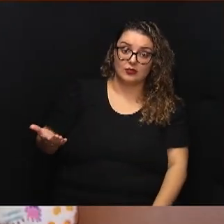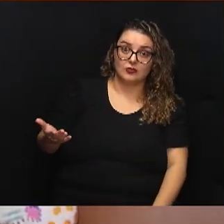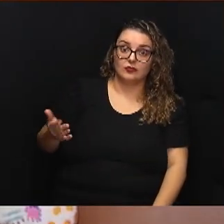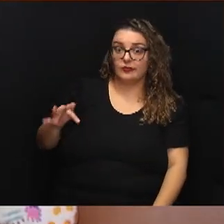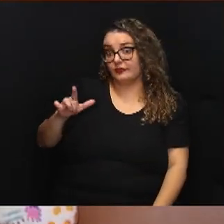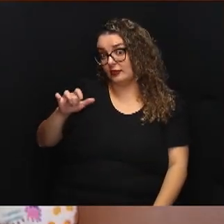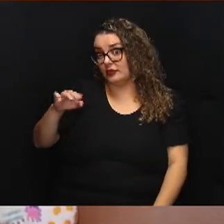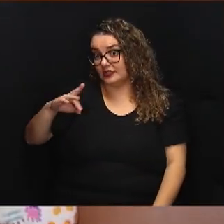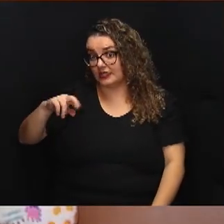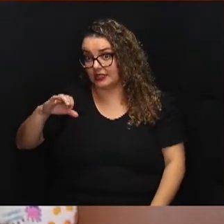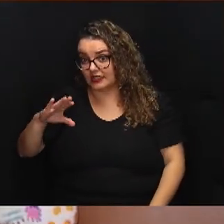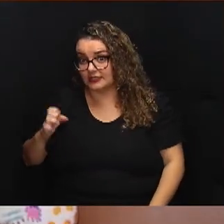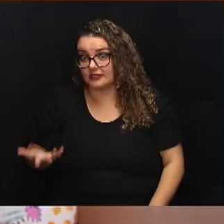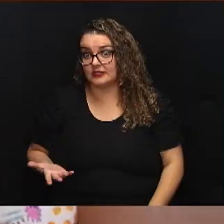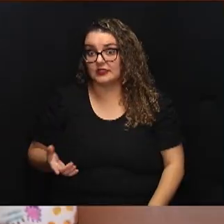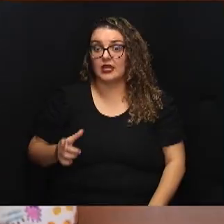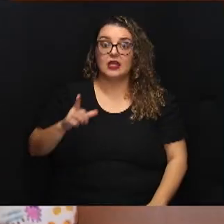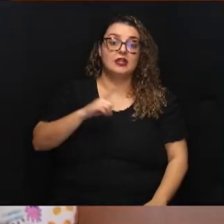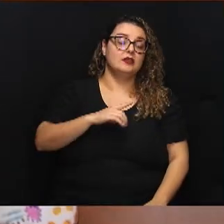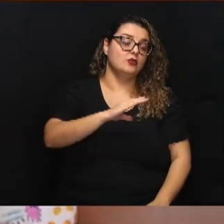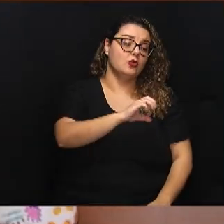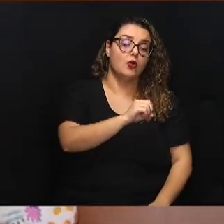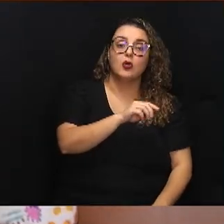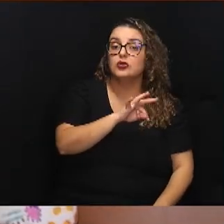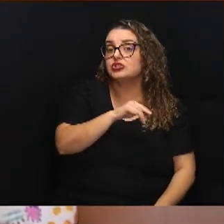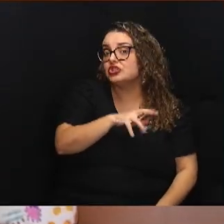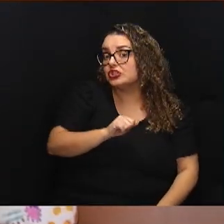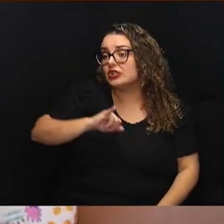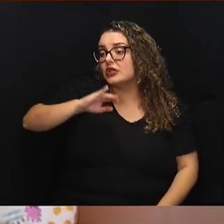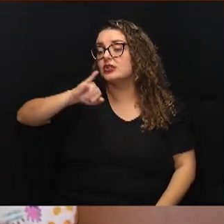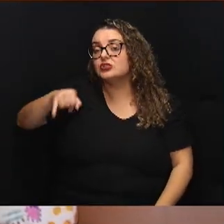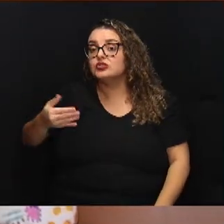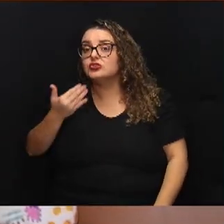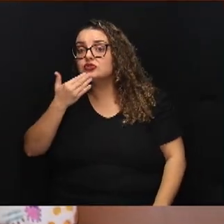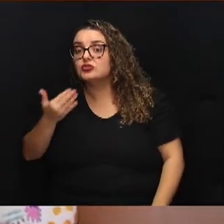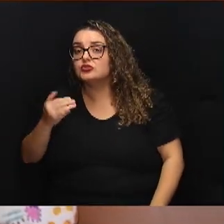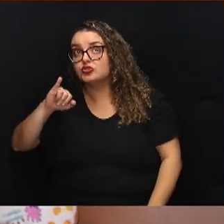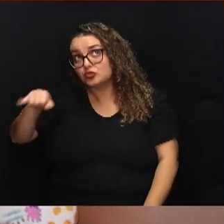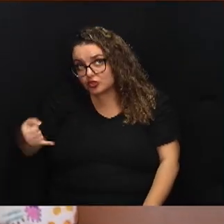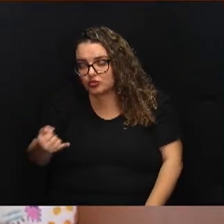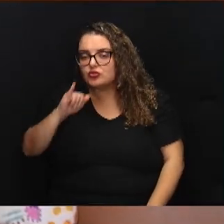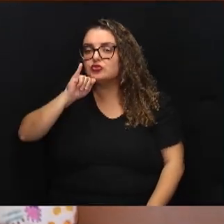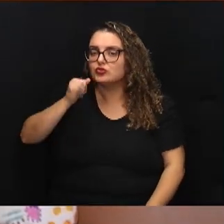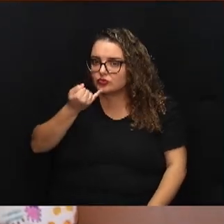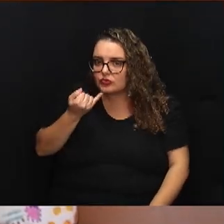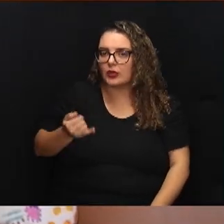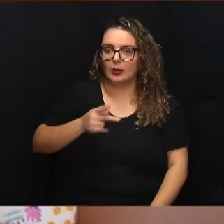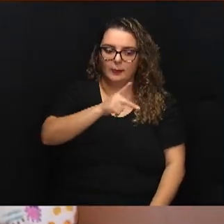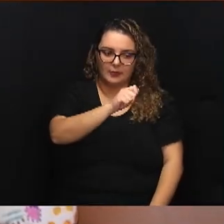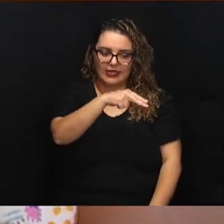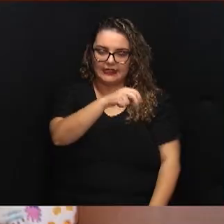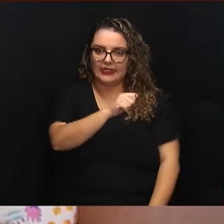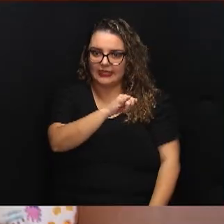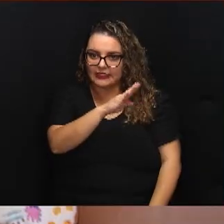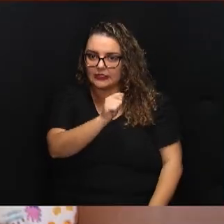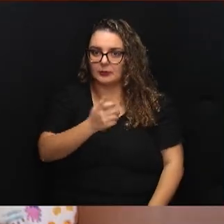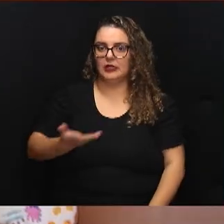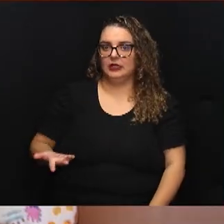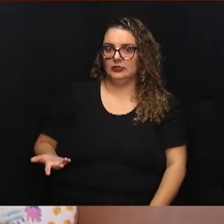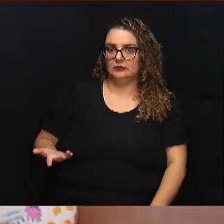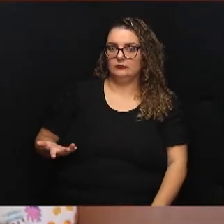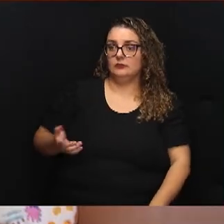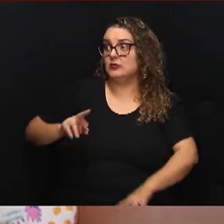tem o pessoal que vem de Cotia, de Jundiaí, de Paranaíba, né? Que é aqui pertinho.